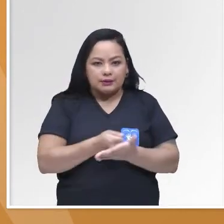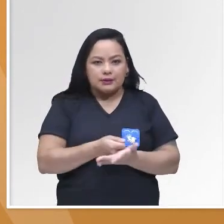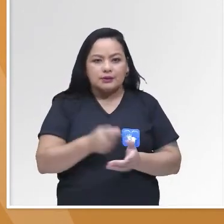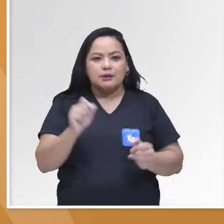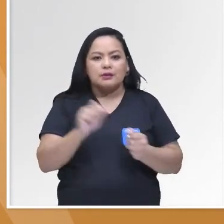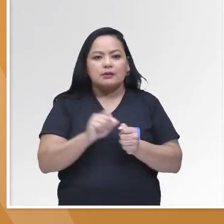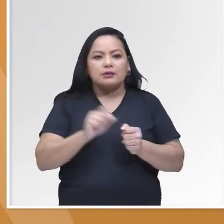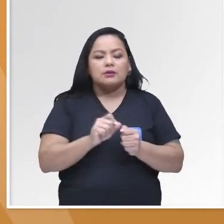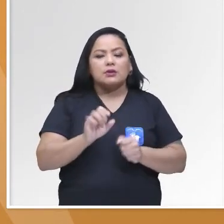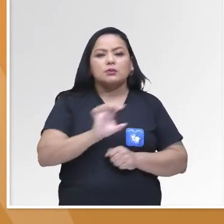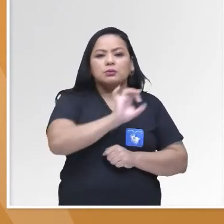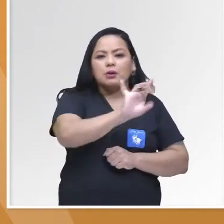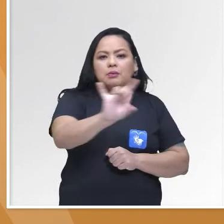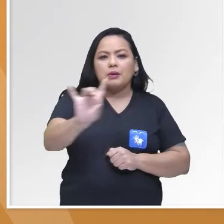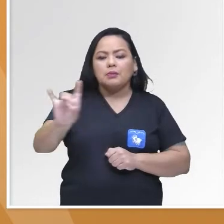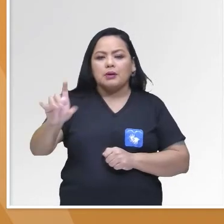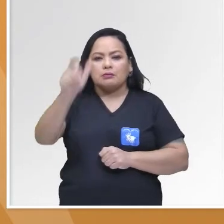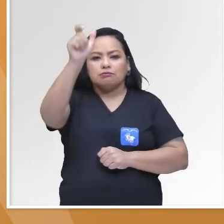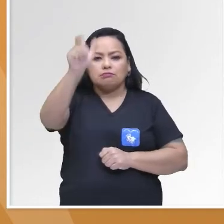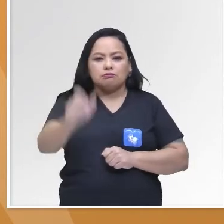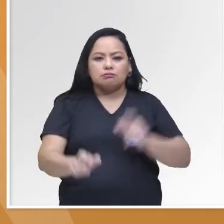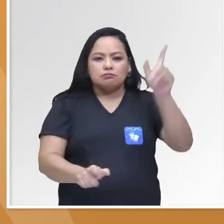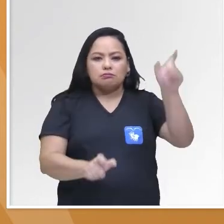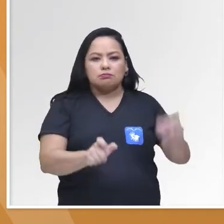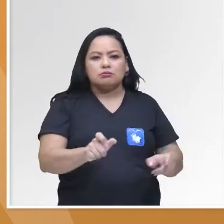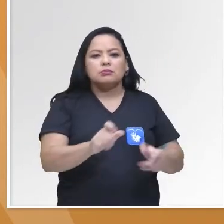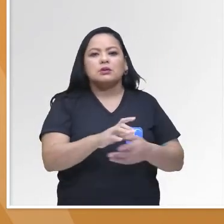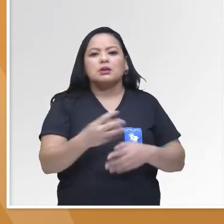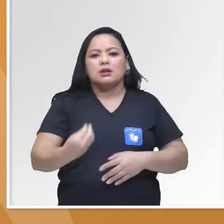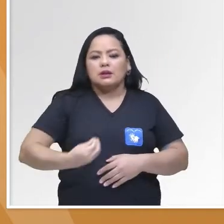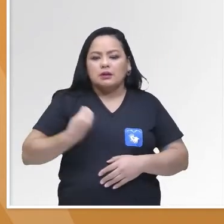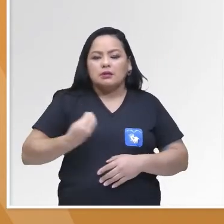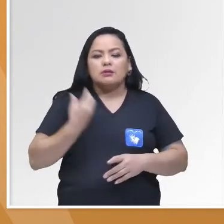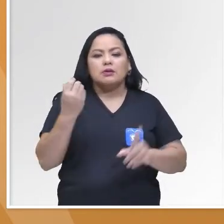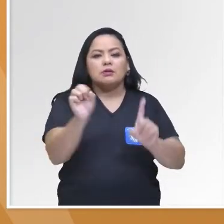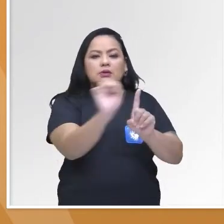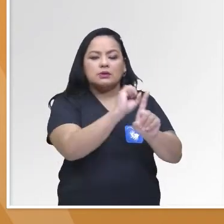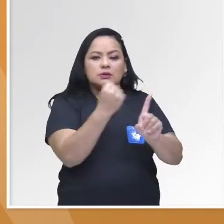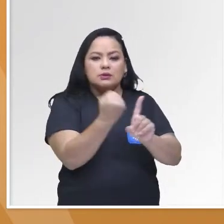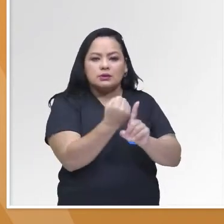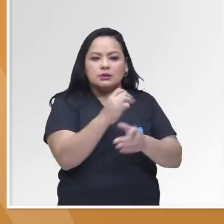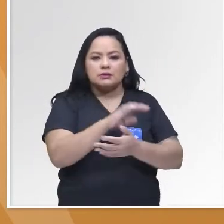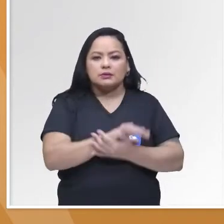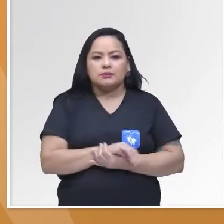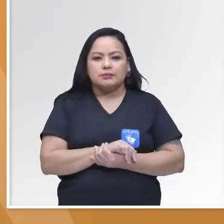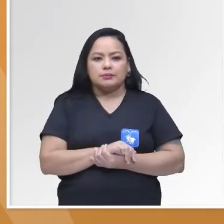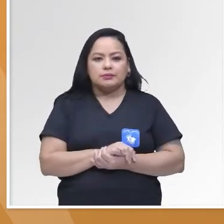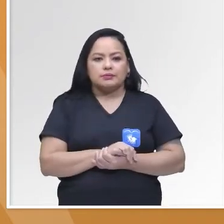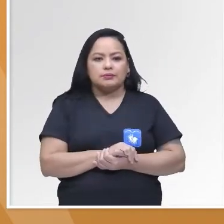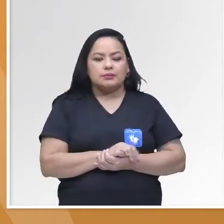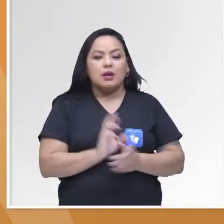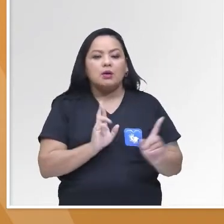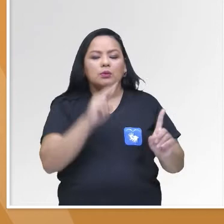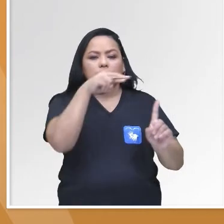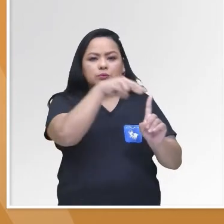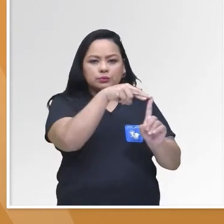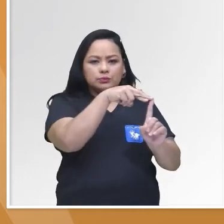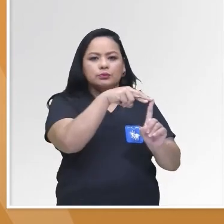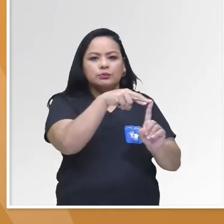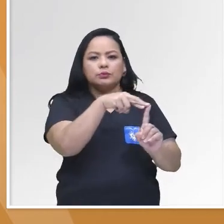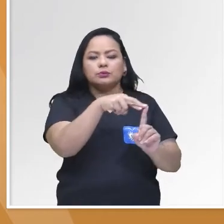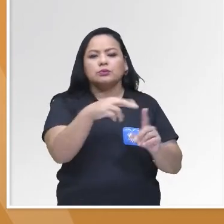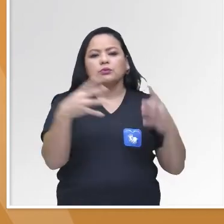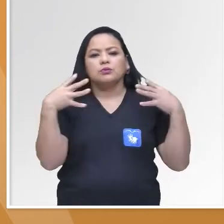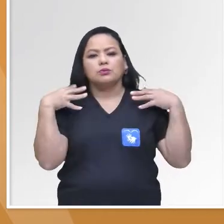deveres exercidos por um indivíduo que vive em sociedade, no que se refere ao